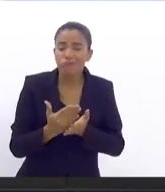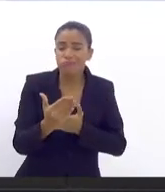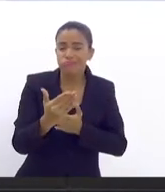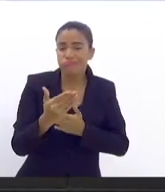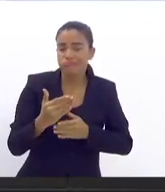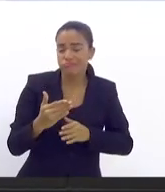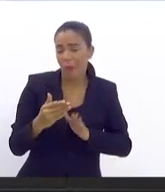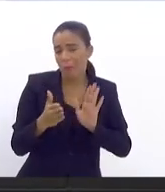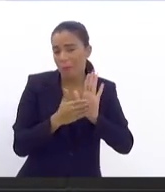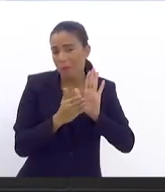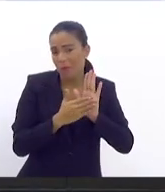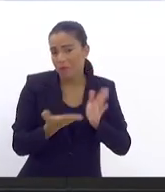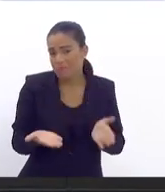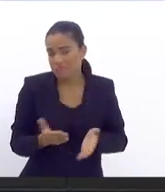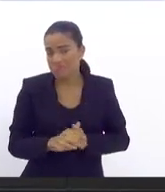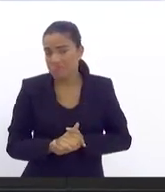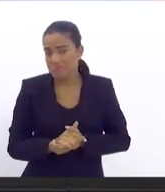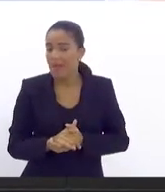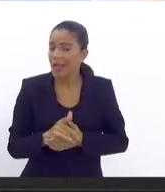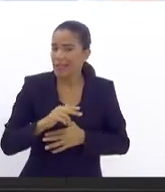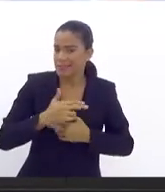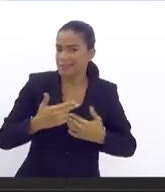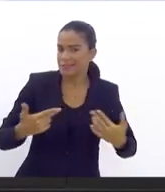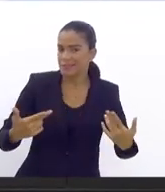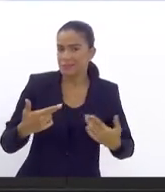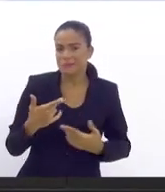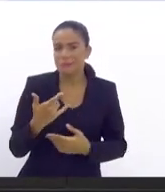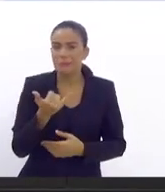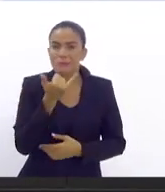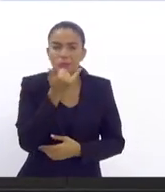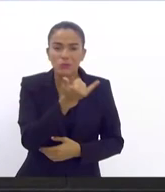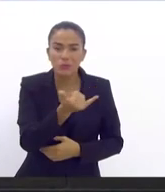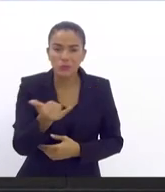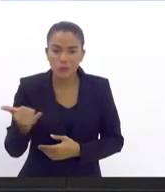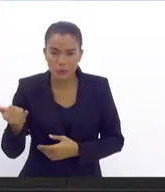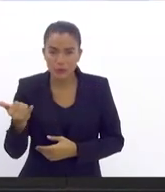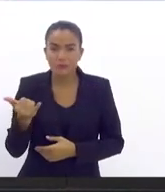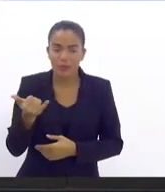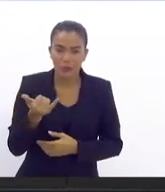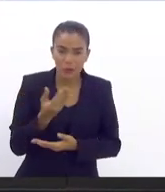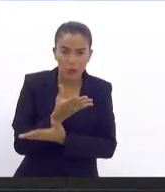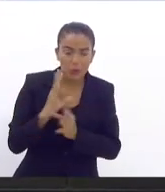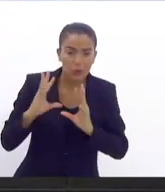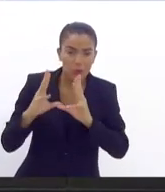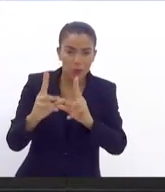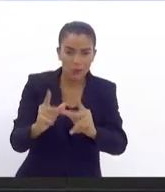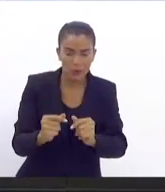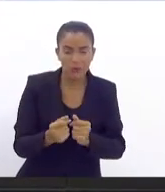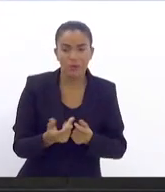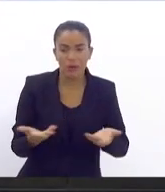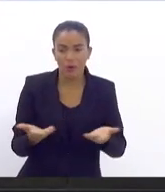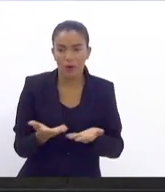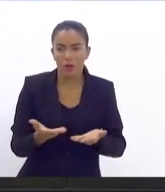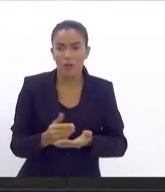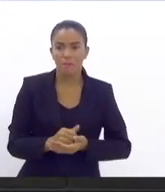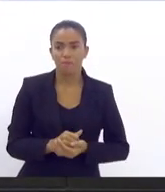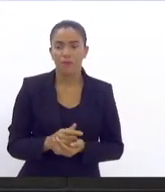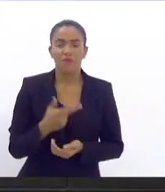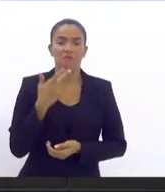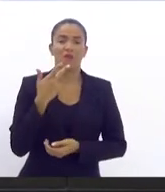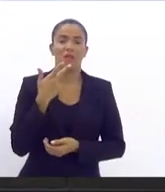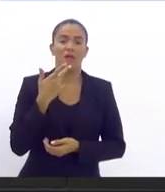Então, peço escusas a todos aqui e desde já passo a adotar esse procedimento de não dizer